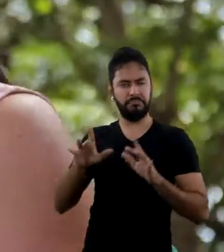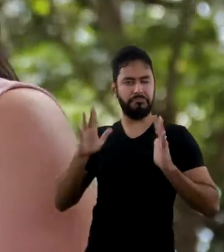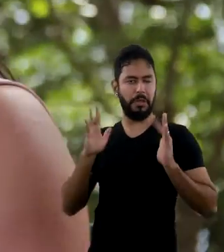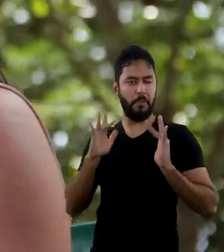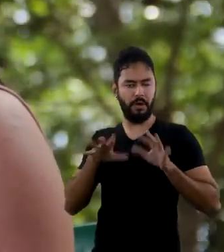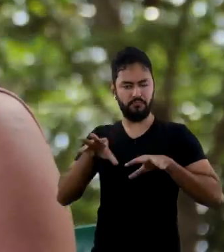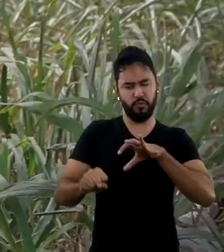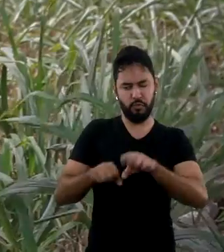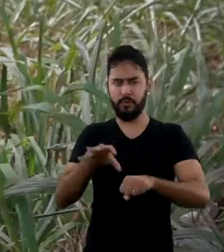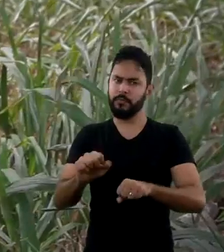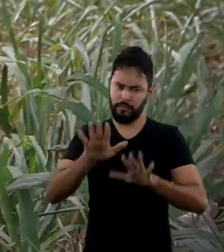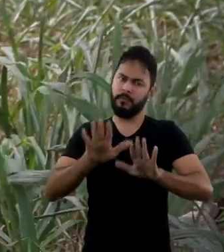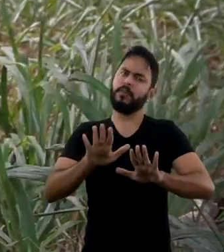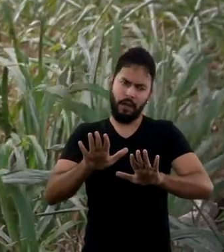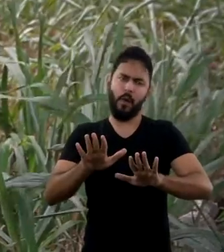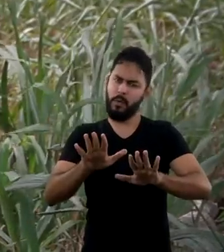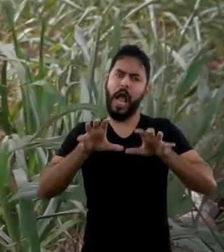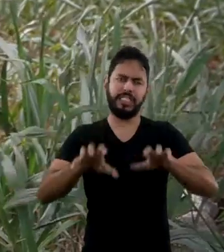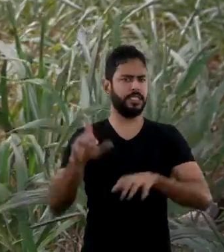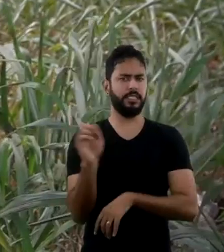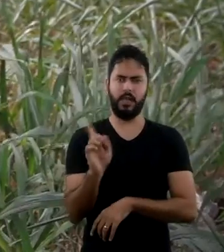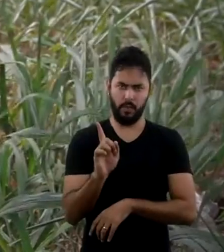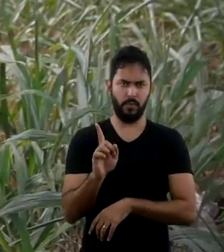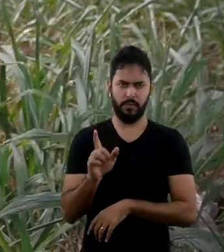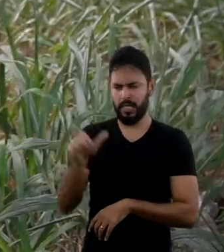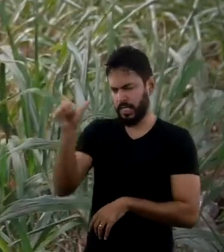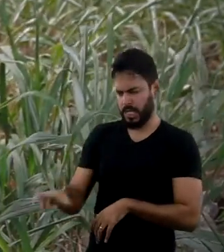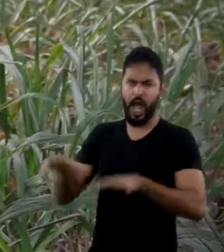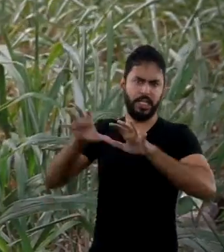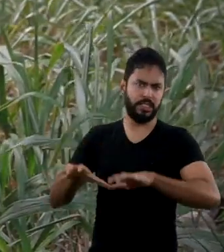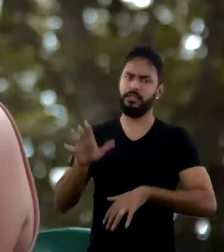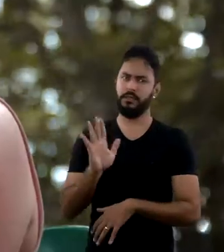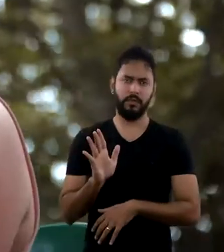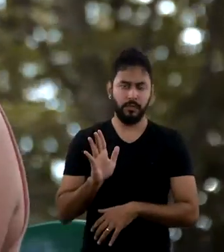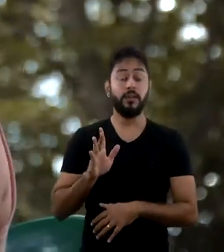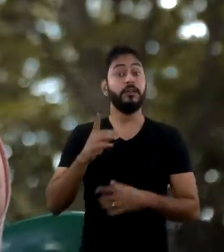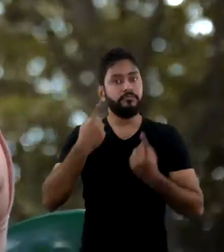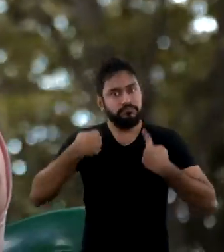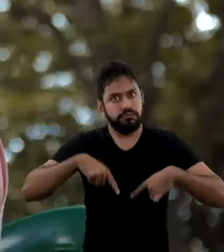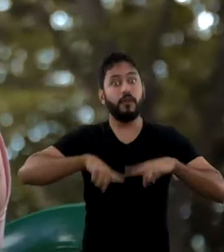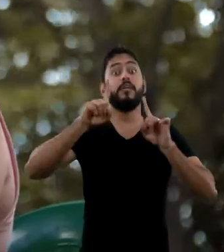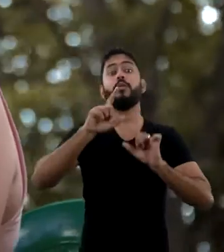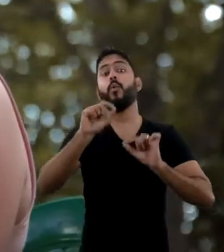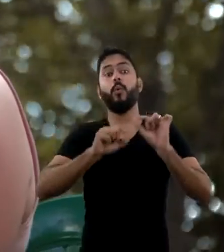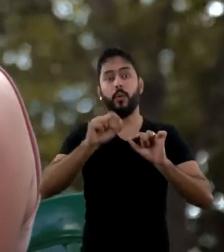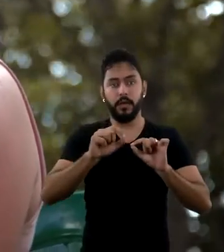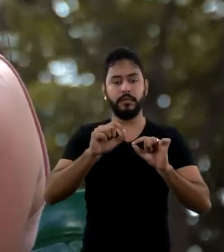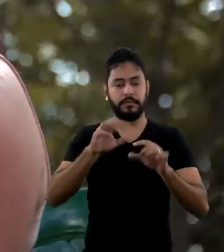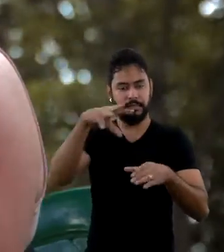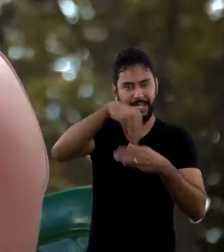ser namorador. Tem que frear. Calma, gente. Não é bem assim. Ele não tem que ser bem assim, né? Mais desafiador do